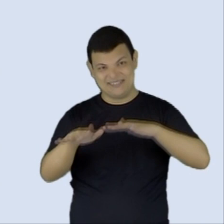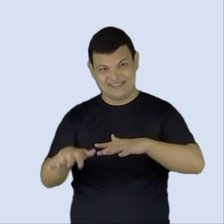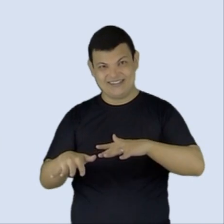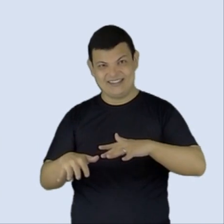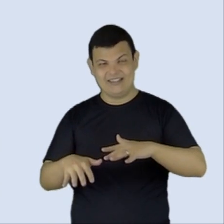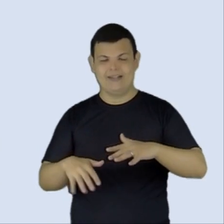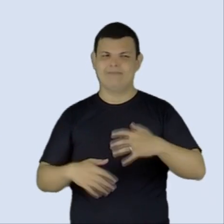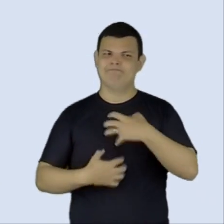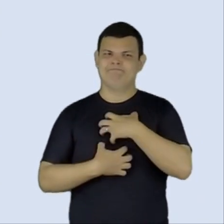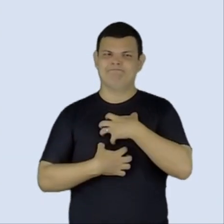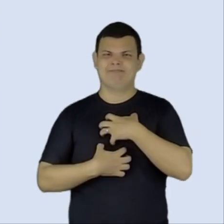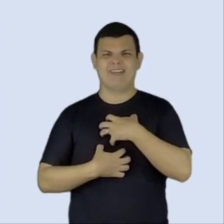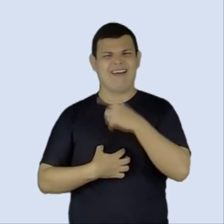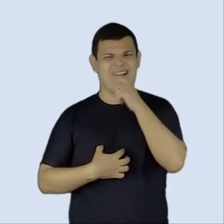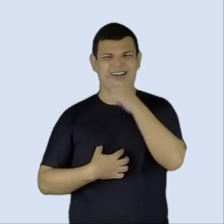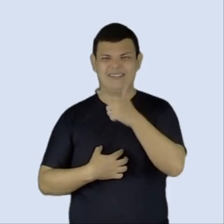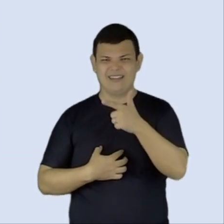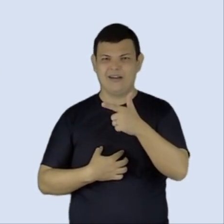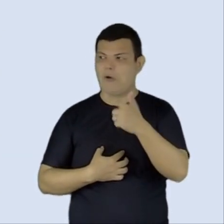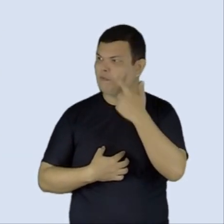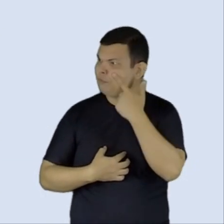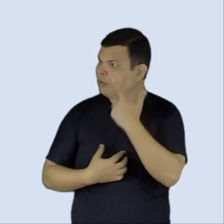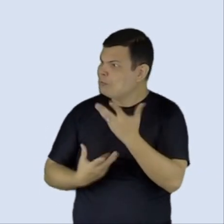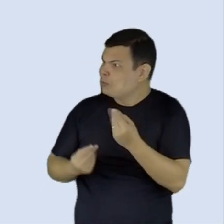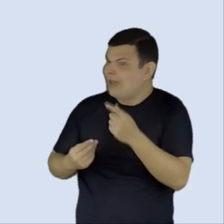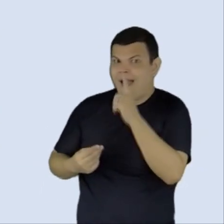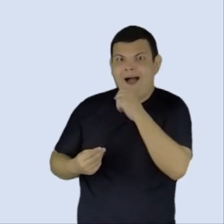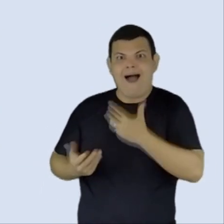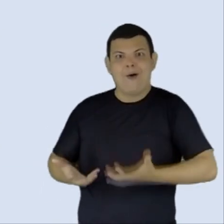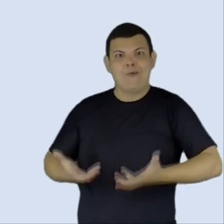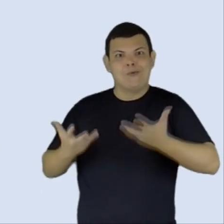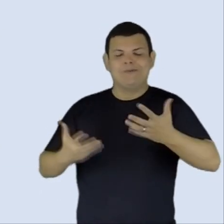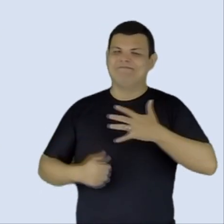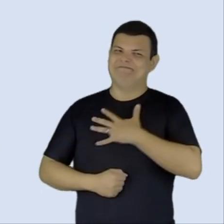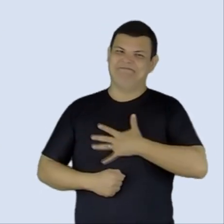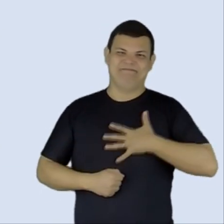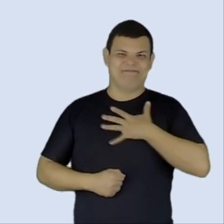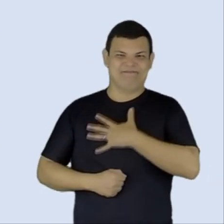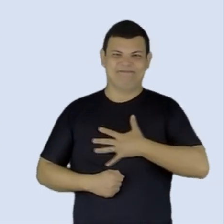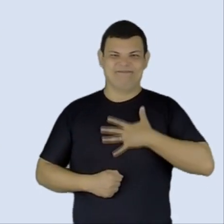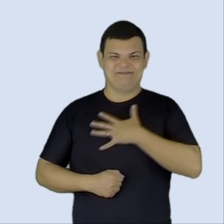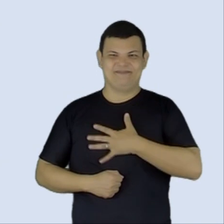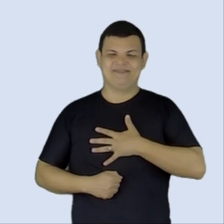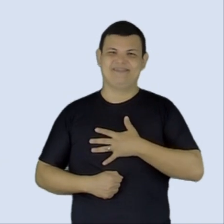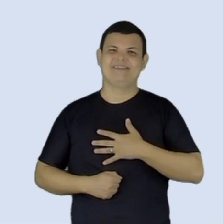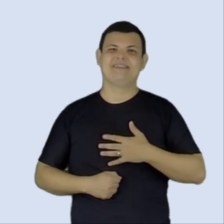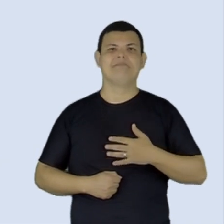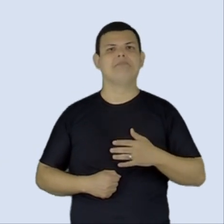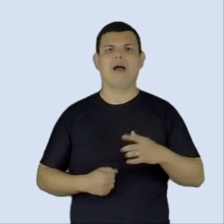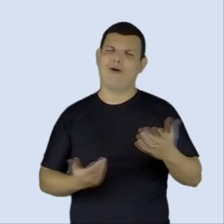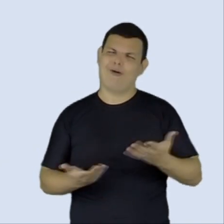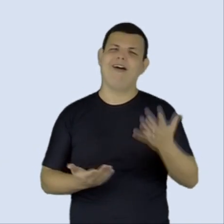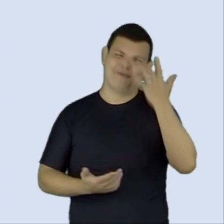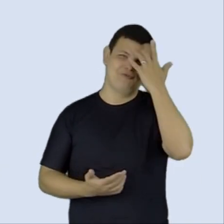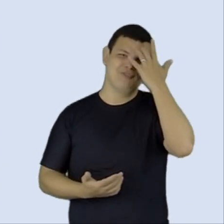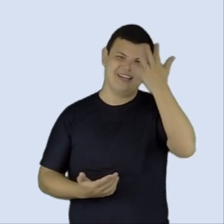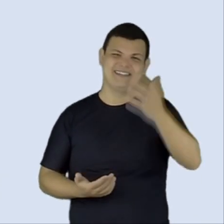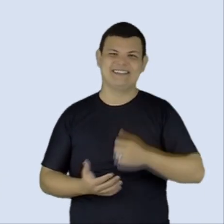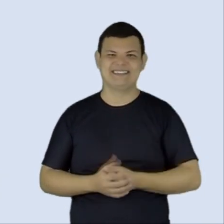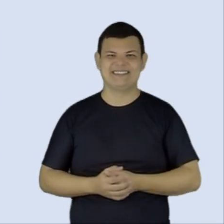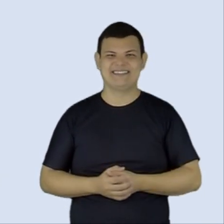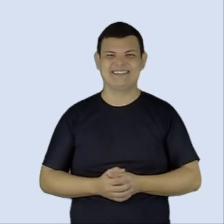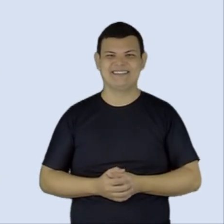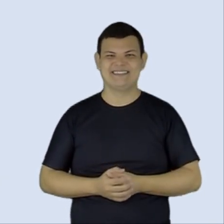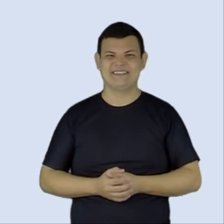sítios não tem água, né? Eu nunca vi tanta água, nunca saí daqui. Com a água favorável aí ficou mais fácil pra gente viver aqui no